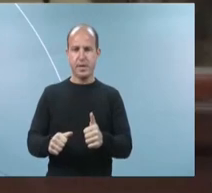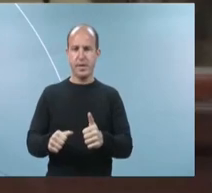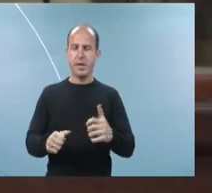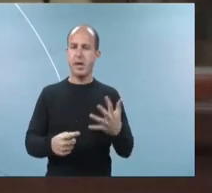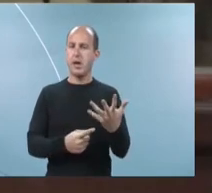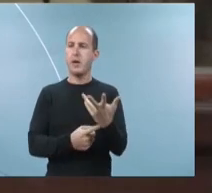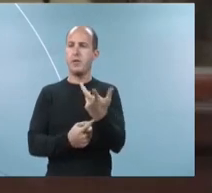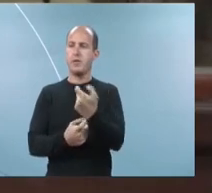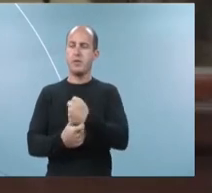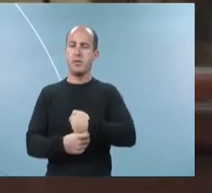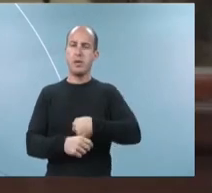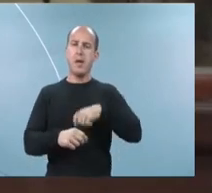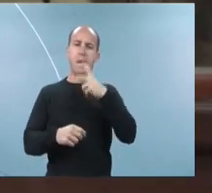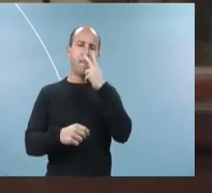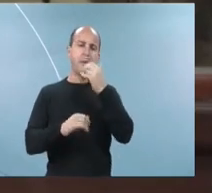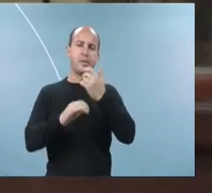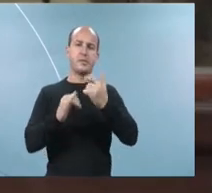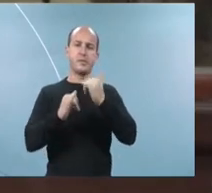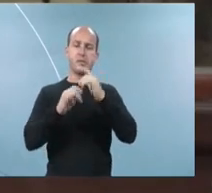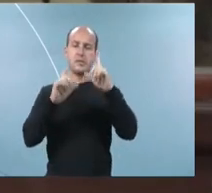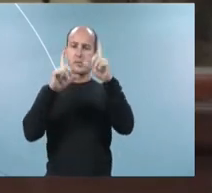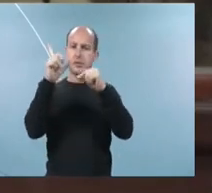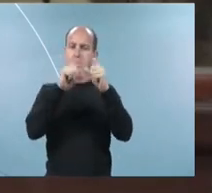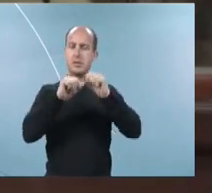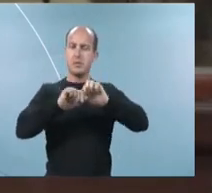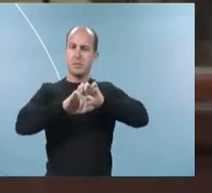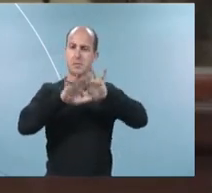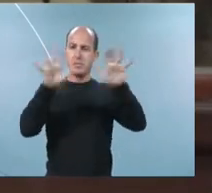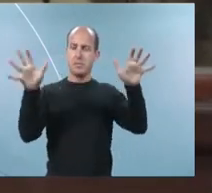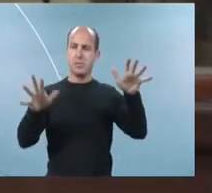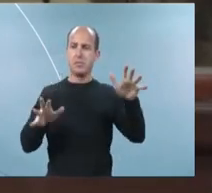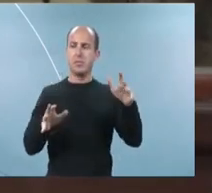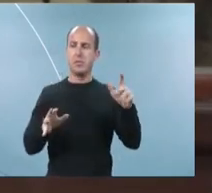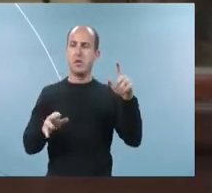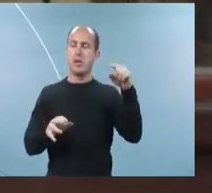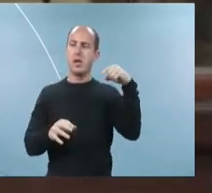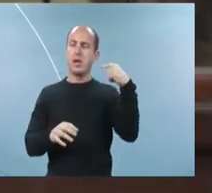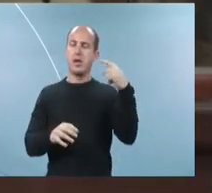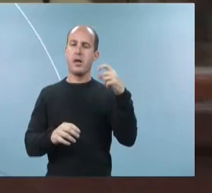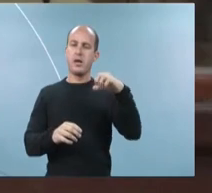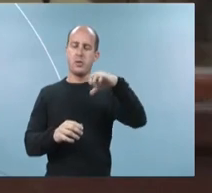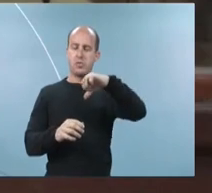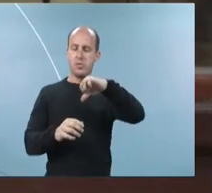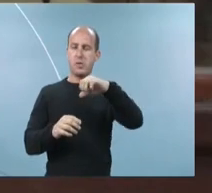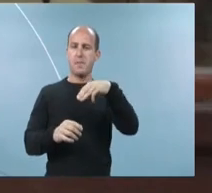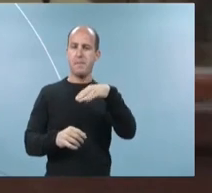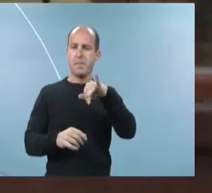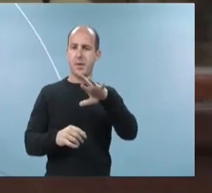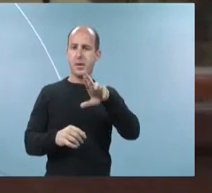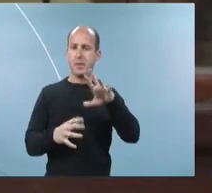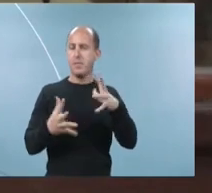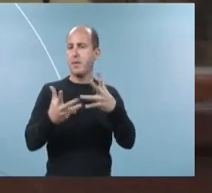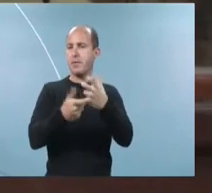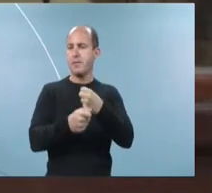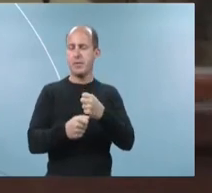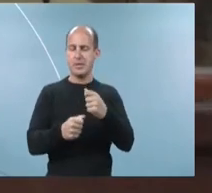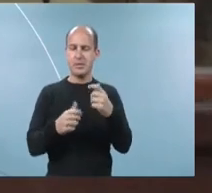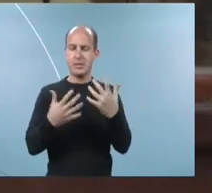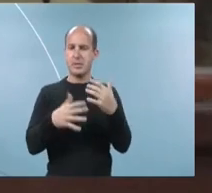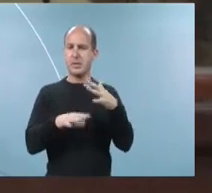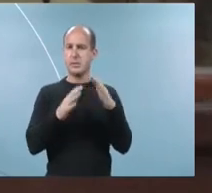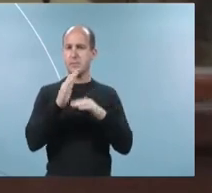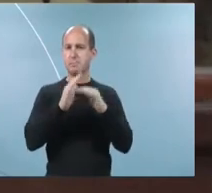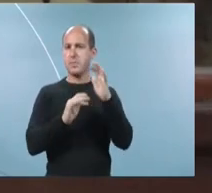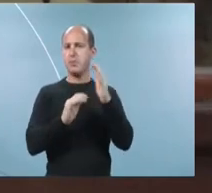é constelação que brilha, e o seu fazer artístico é a nona maravilha, e as suas mãos cansadas